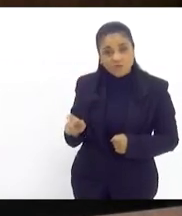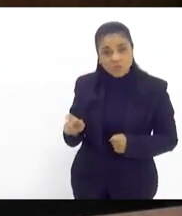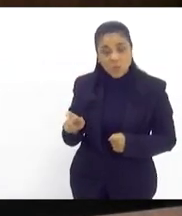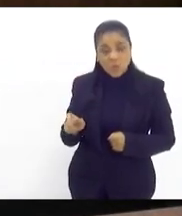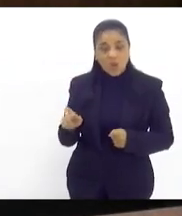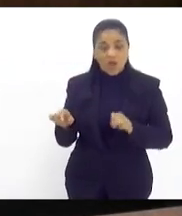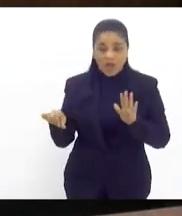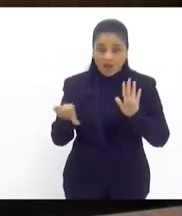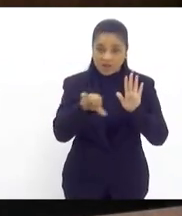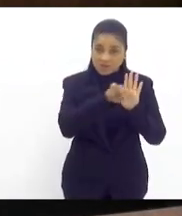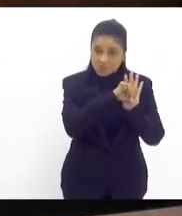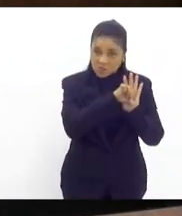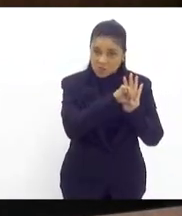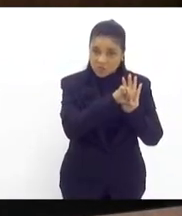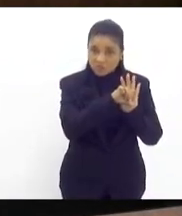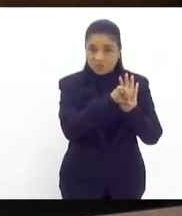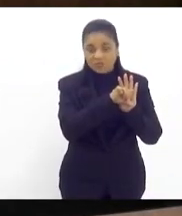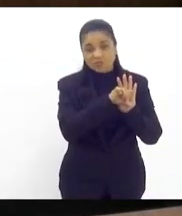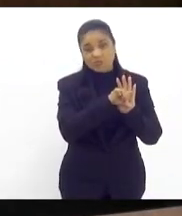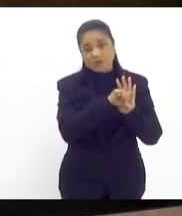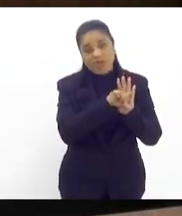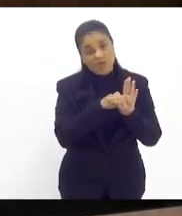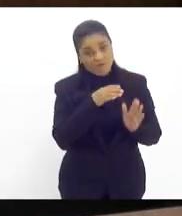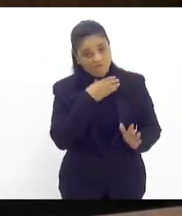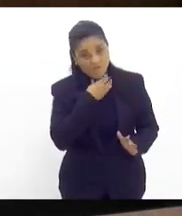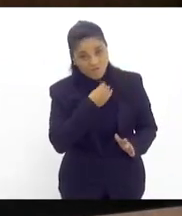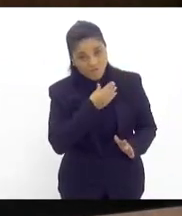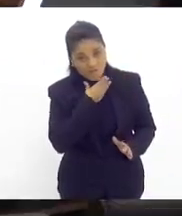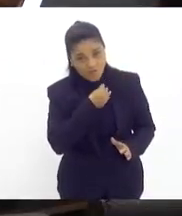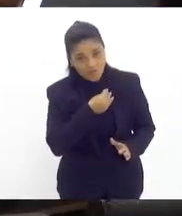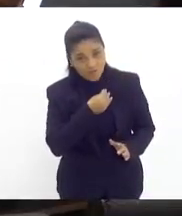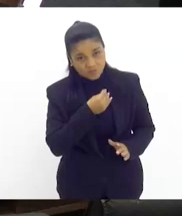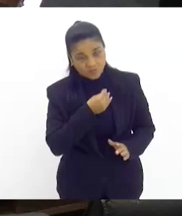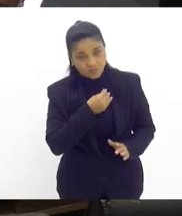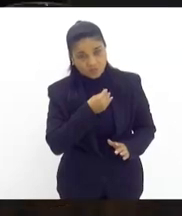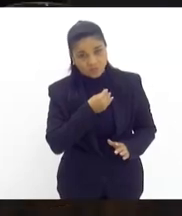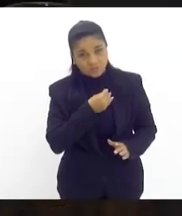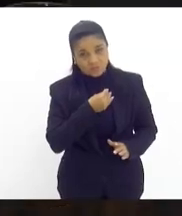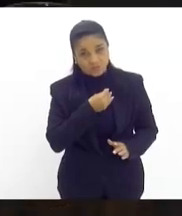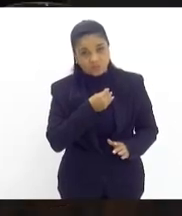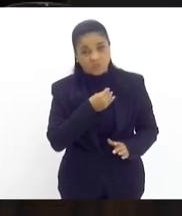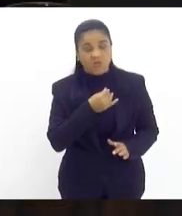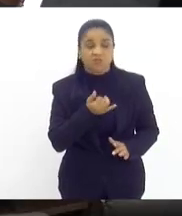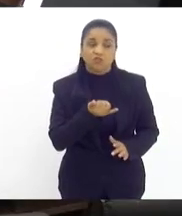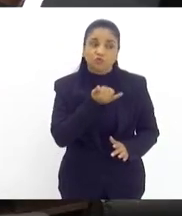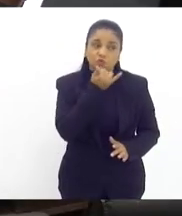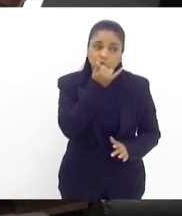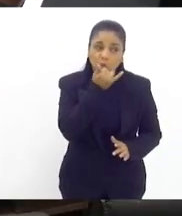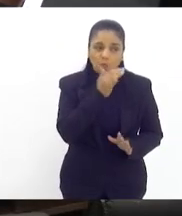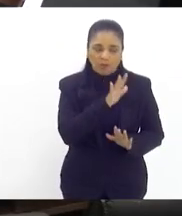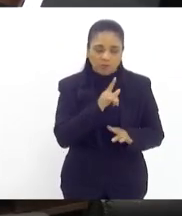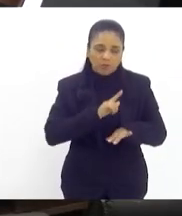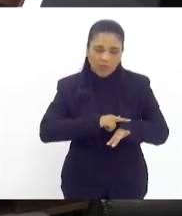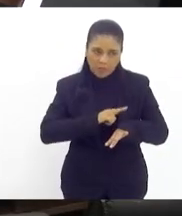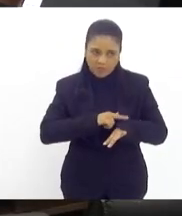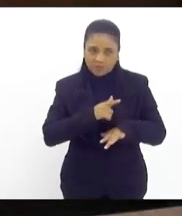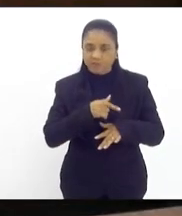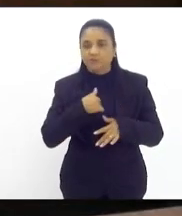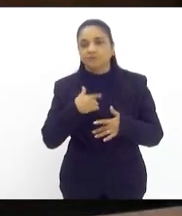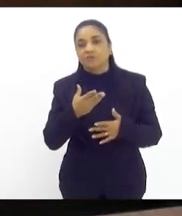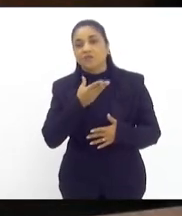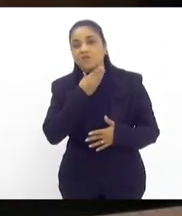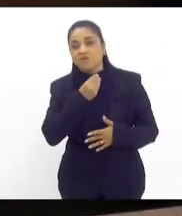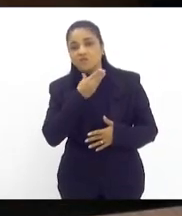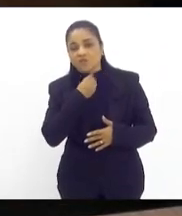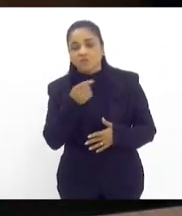criminoso o que é absolutamente falso e absurdo desculpa o que é absolutamente falso e